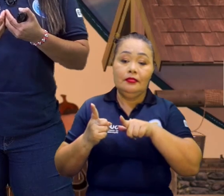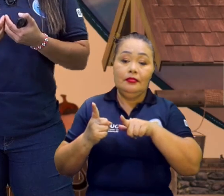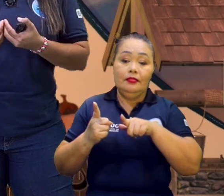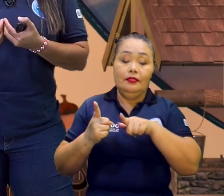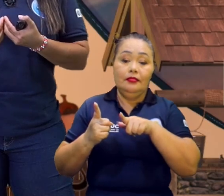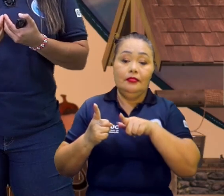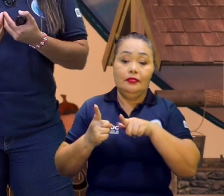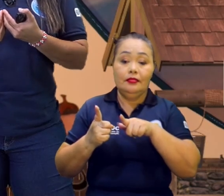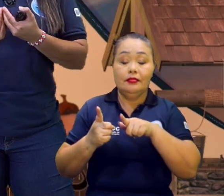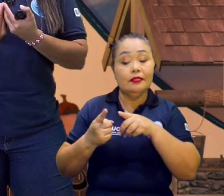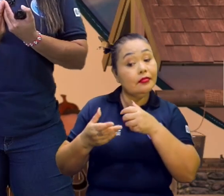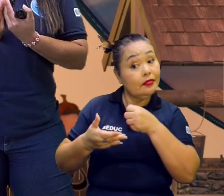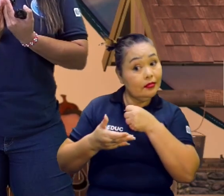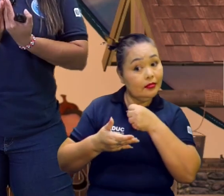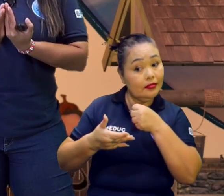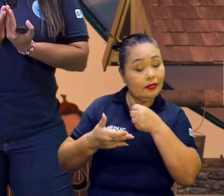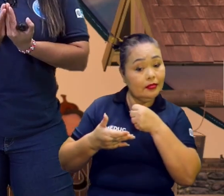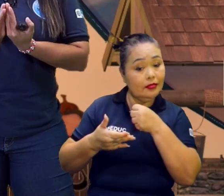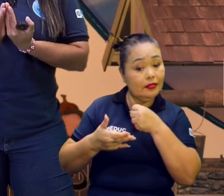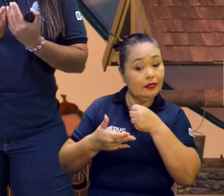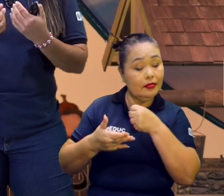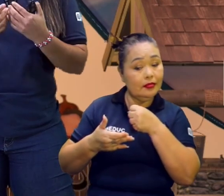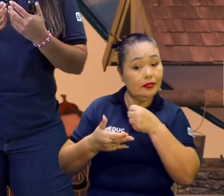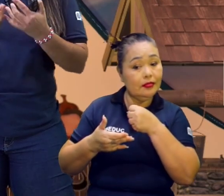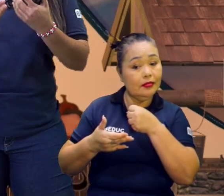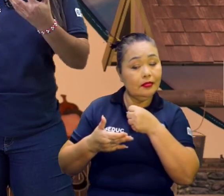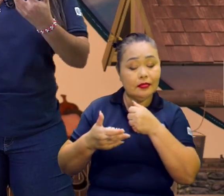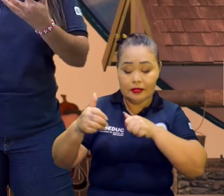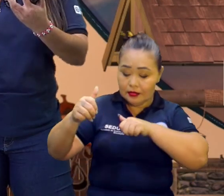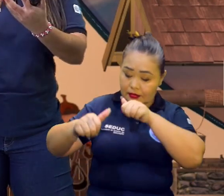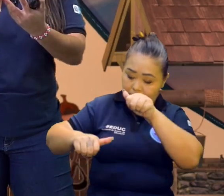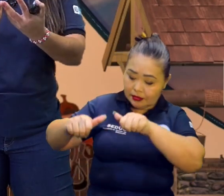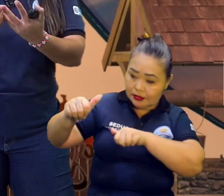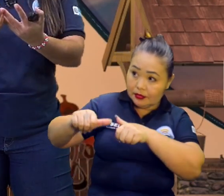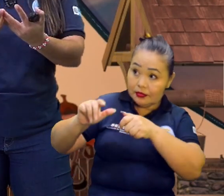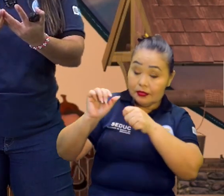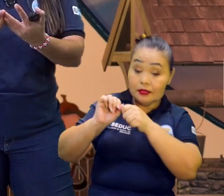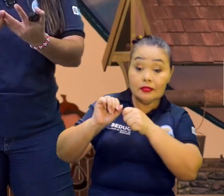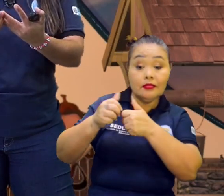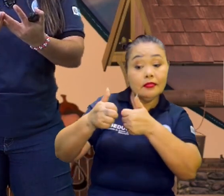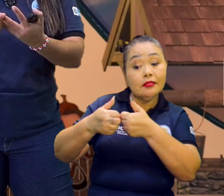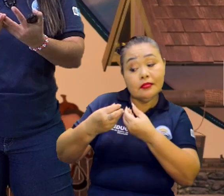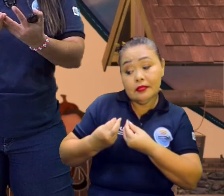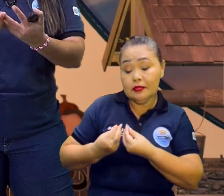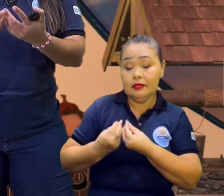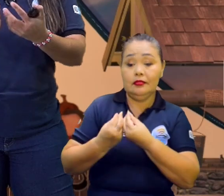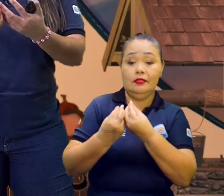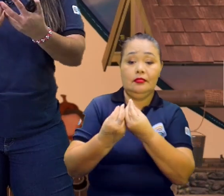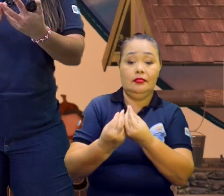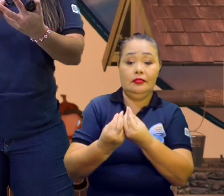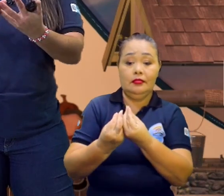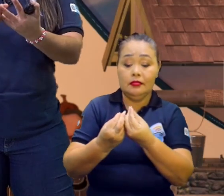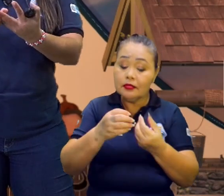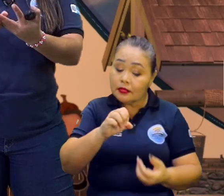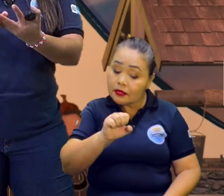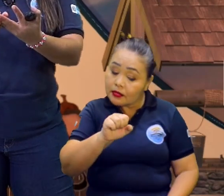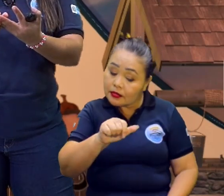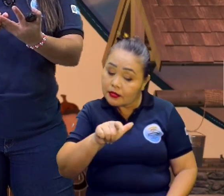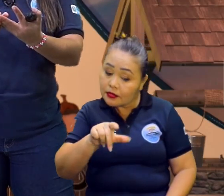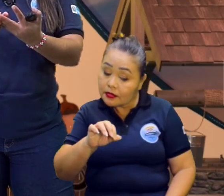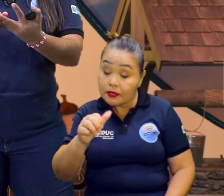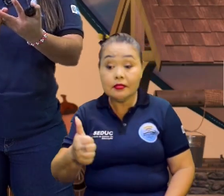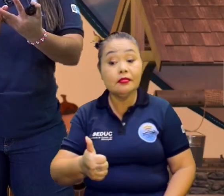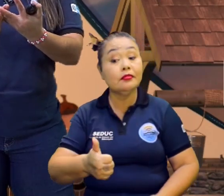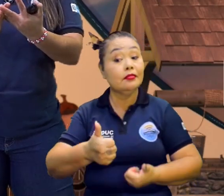fundamentação de analisar e conceder para esse solo, ou melhorar